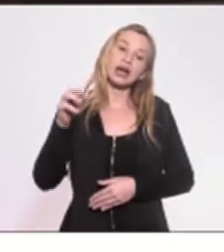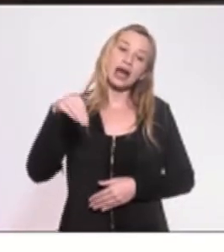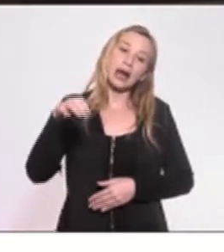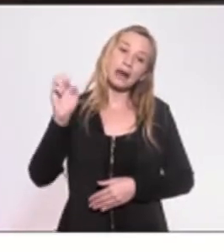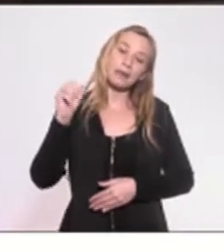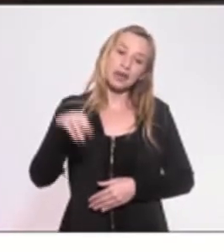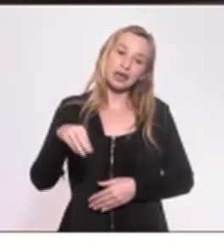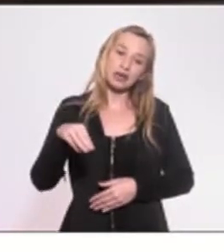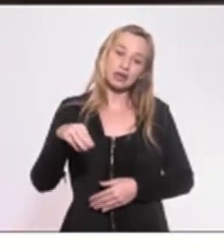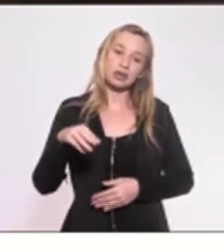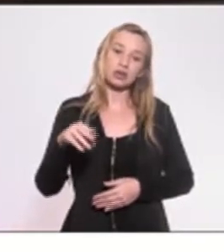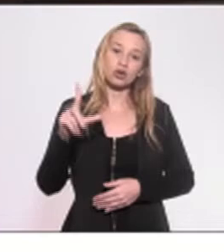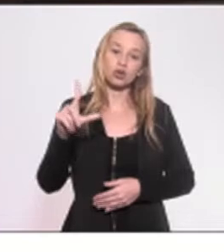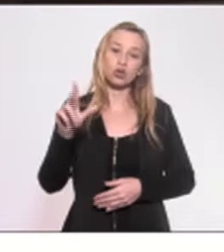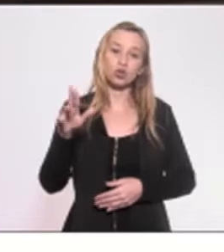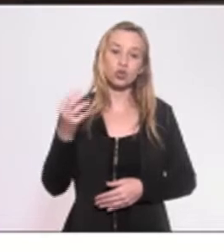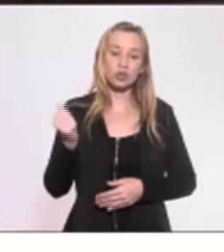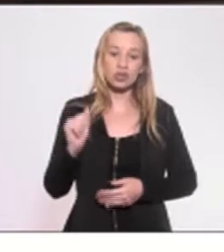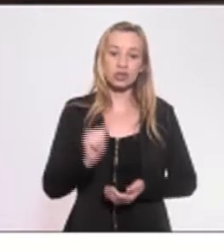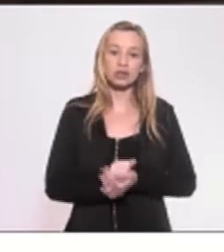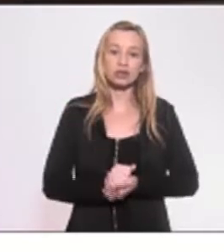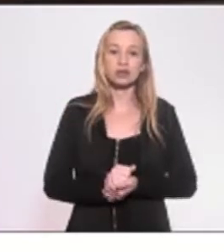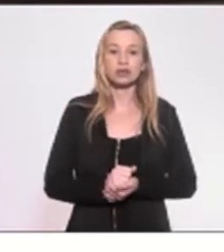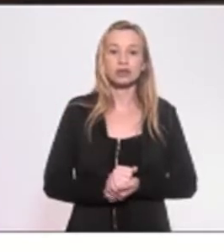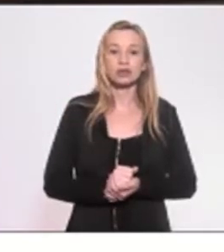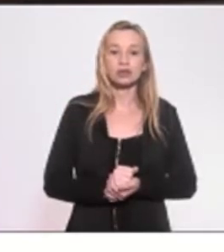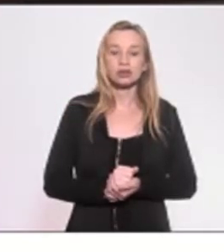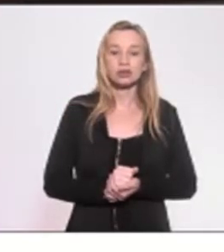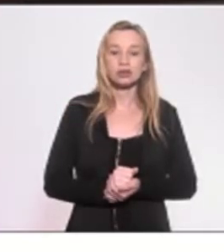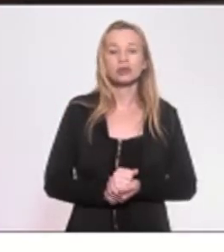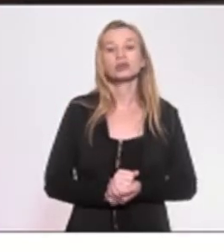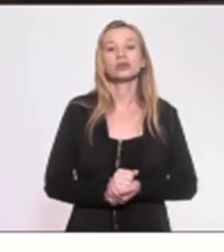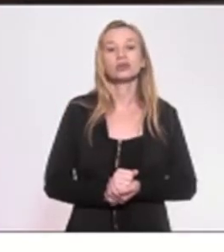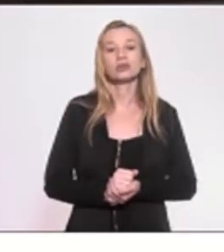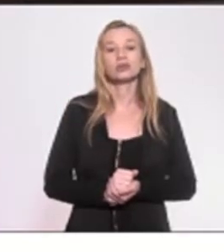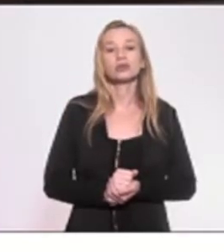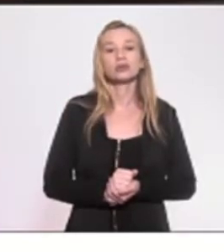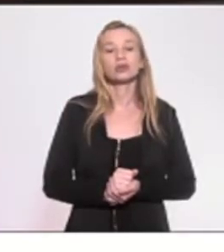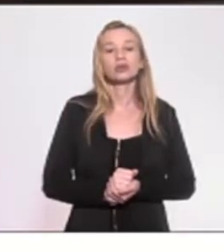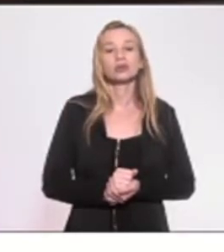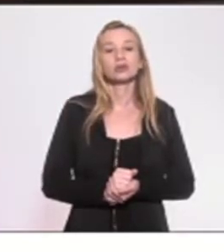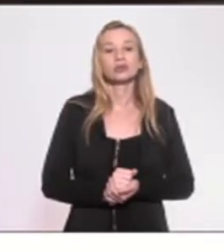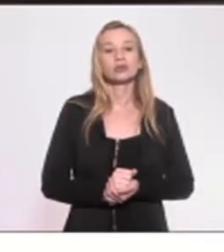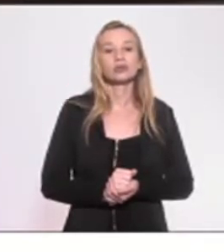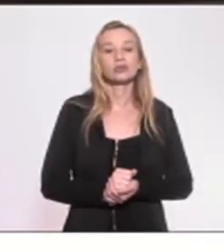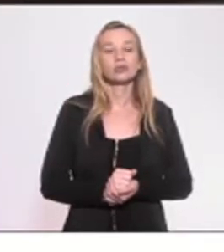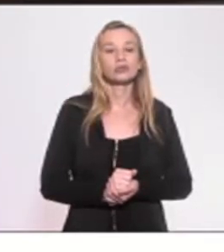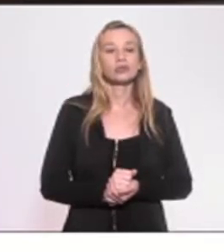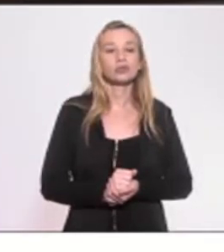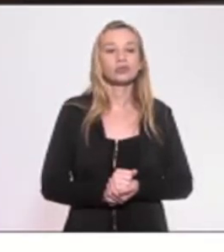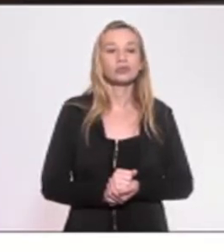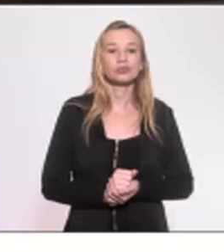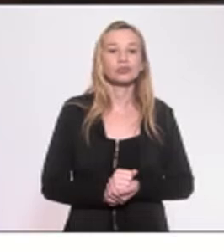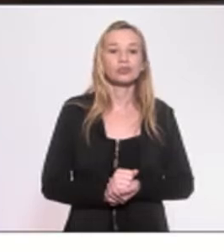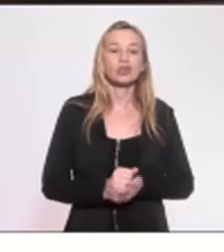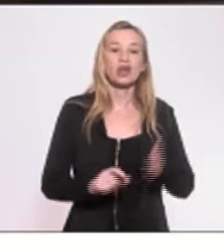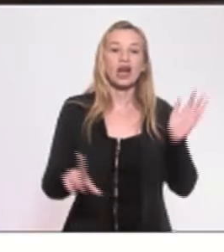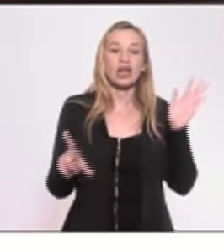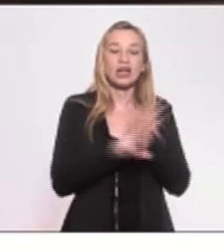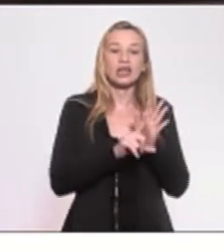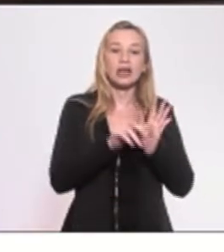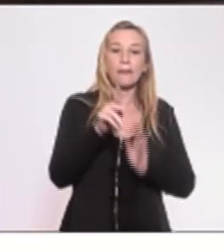liminar, suspendendo os efeitos devastadores da indigitada lei da